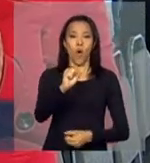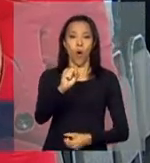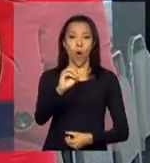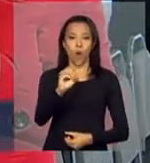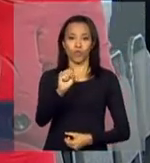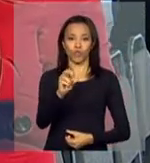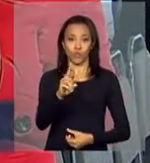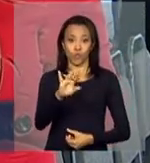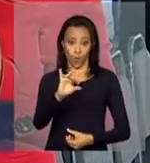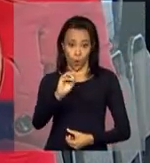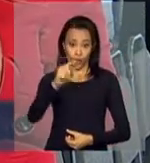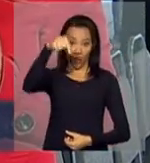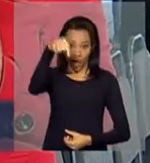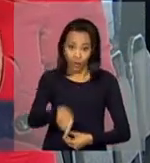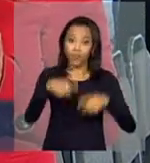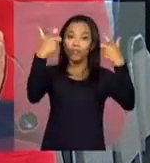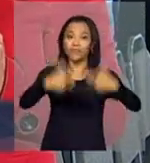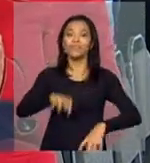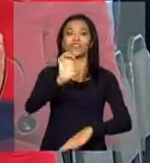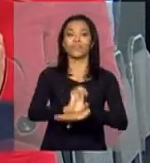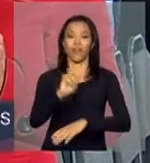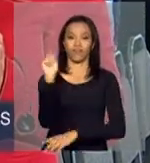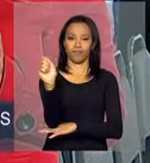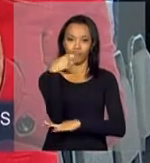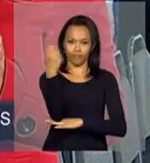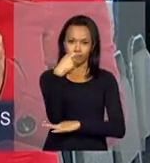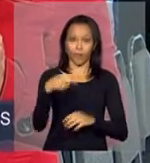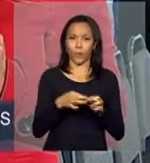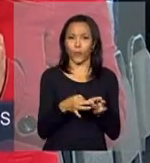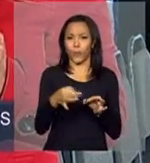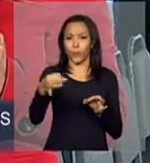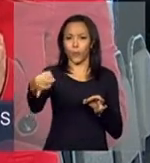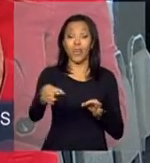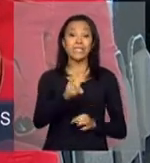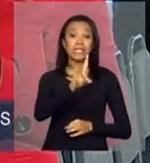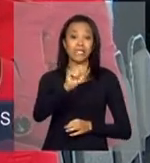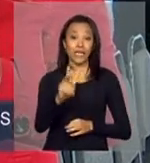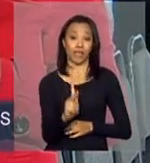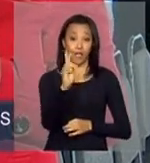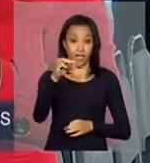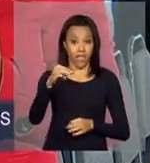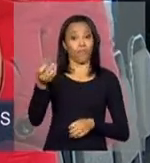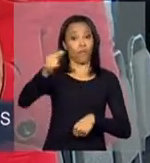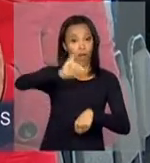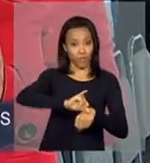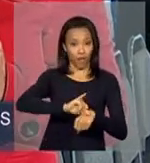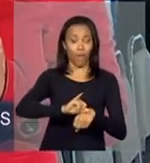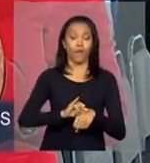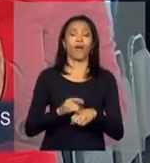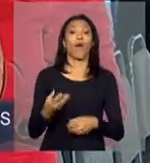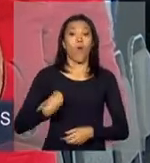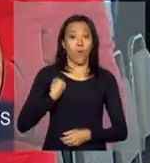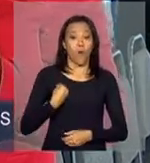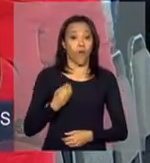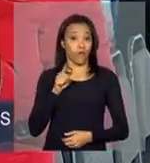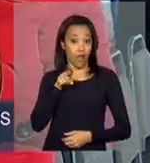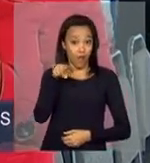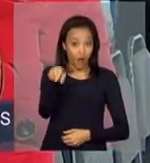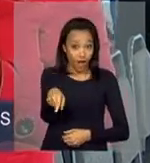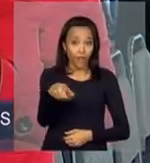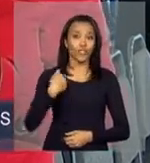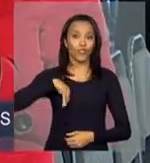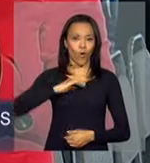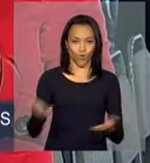que fica no litoral norte do Rio Grande do Sul, a cerca de 100 quilômetros da capital gaúcha. Atualmente, no campo onde